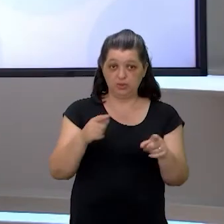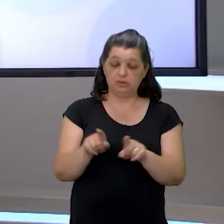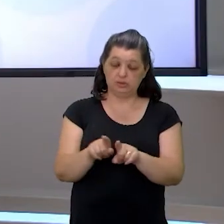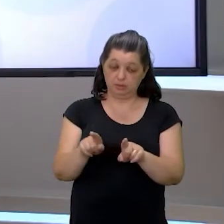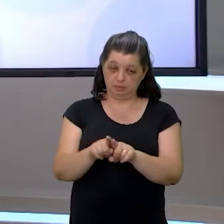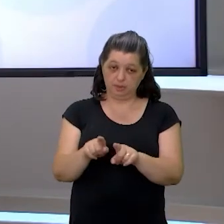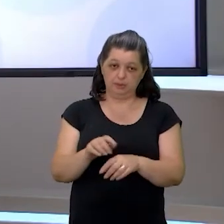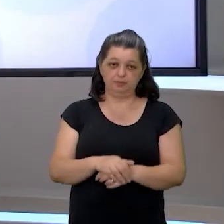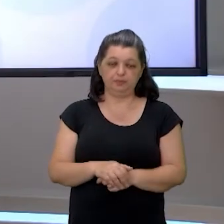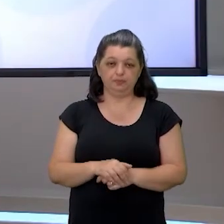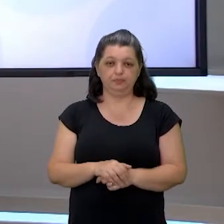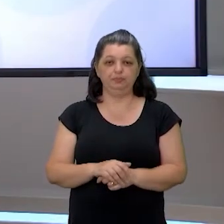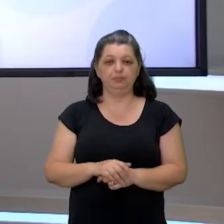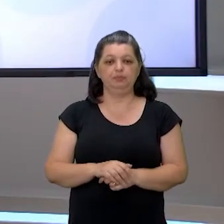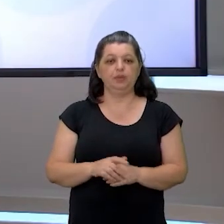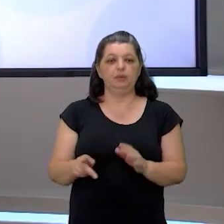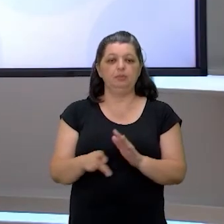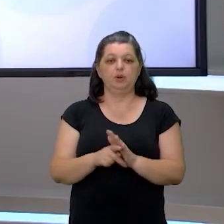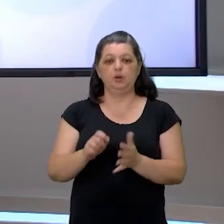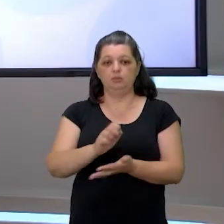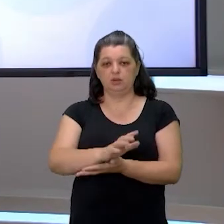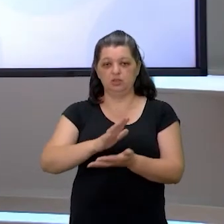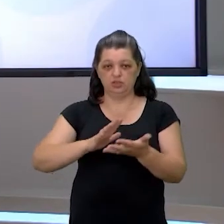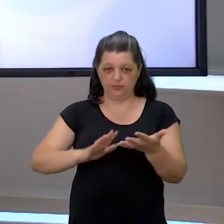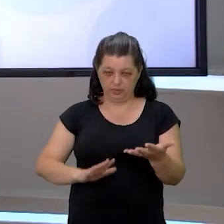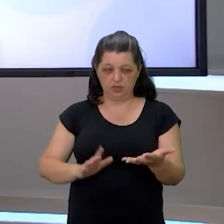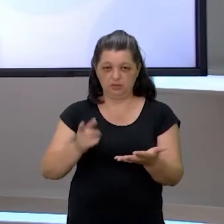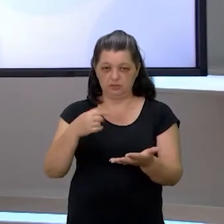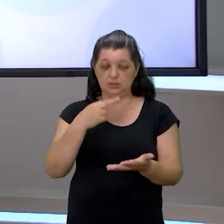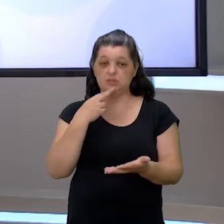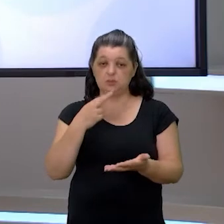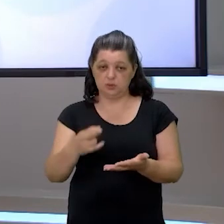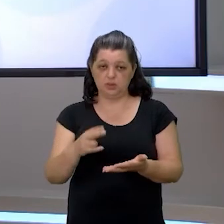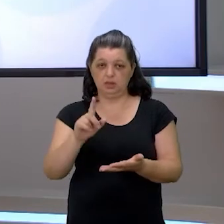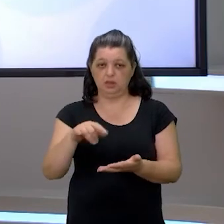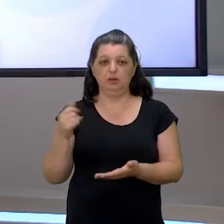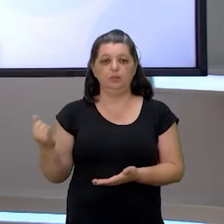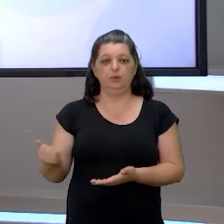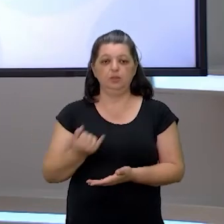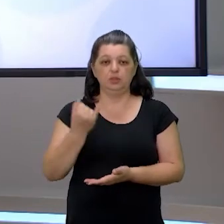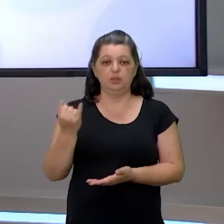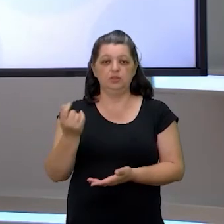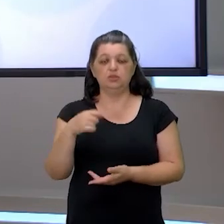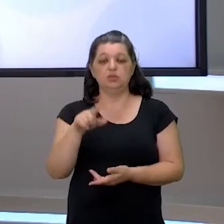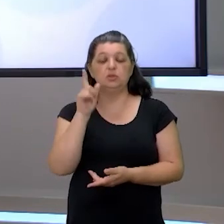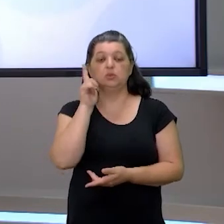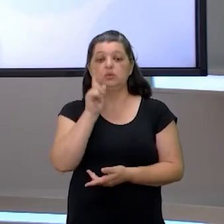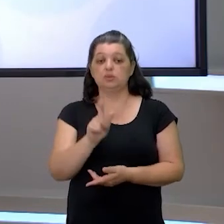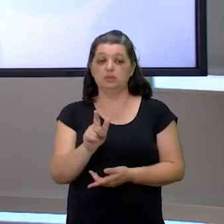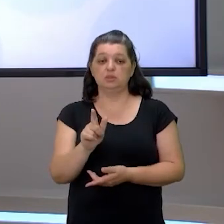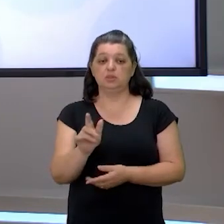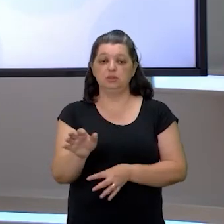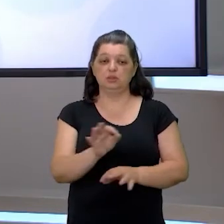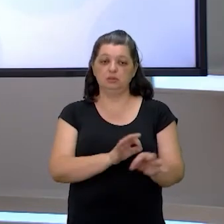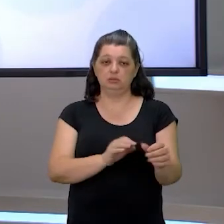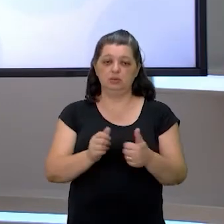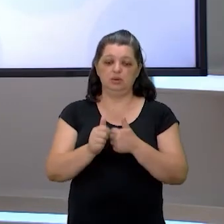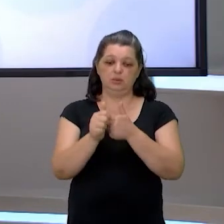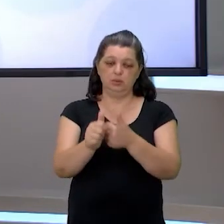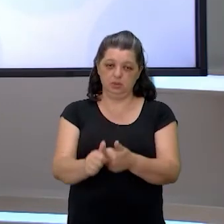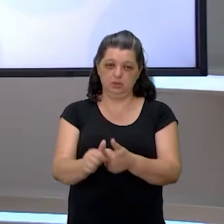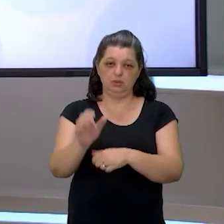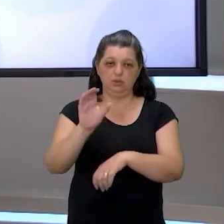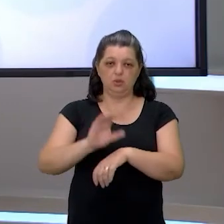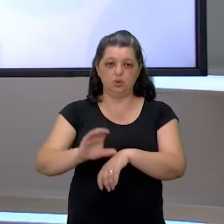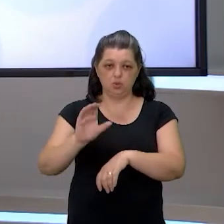também resolva as atividades que são propostas. Isso vai ser super importante para que você consiga então acompanhar o nosso